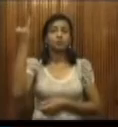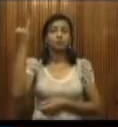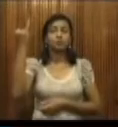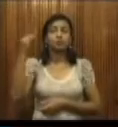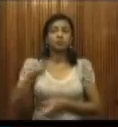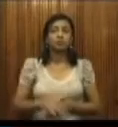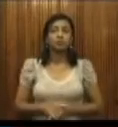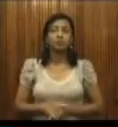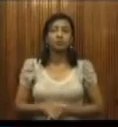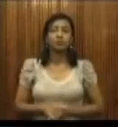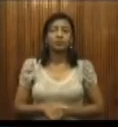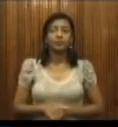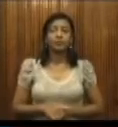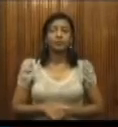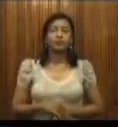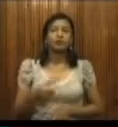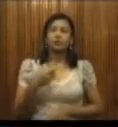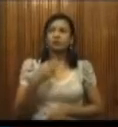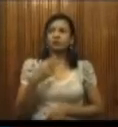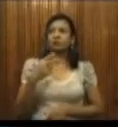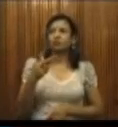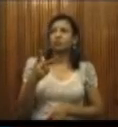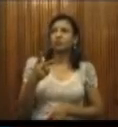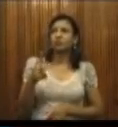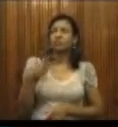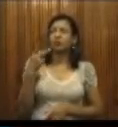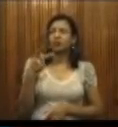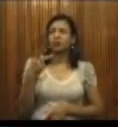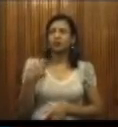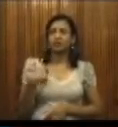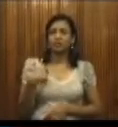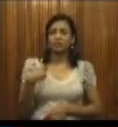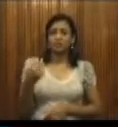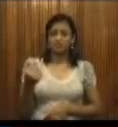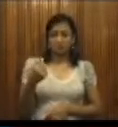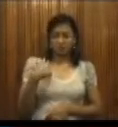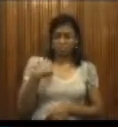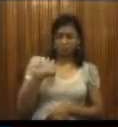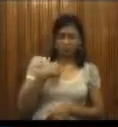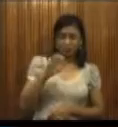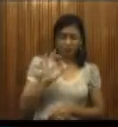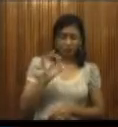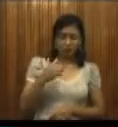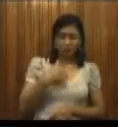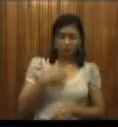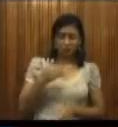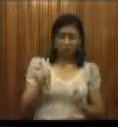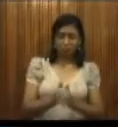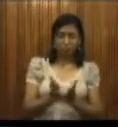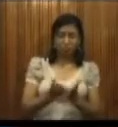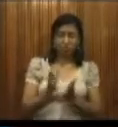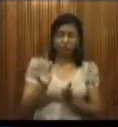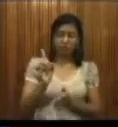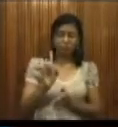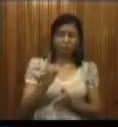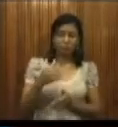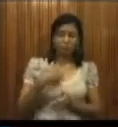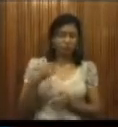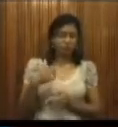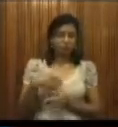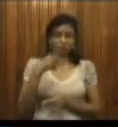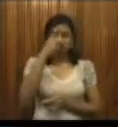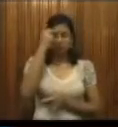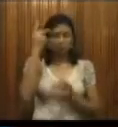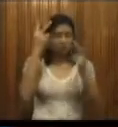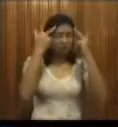anos. Nós poderíamos dizer: isso não se aplica a mim, porque eu não estou numa situação de miséria social. Nós poderíamos dizer: